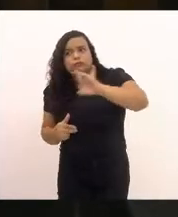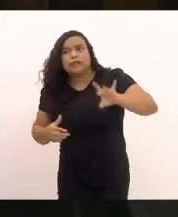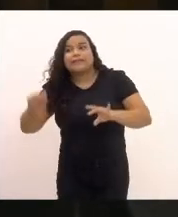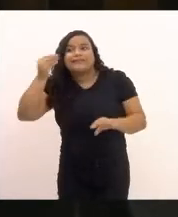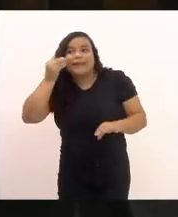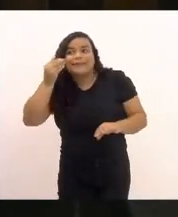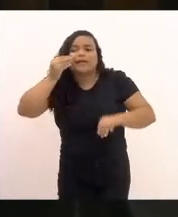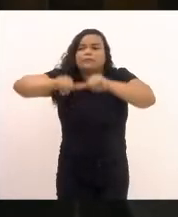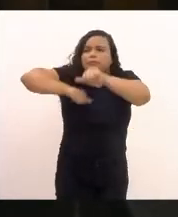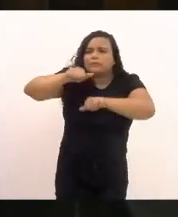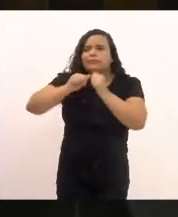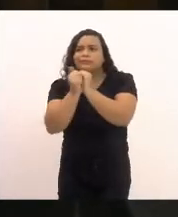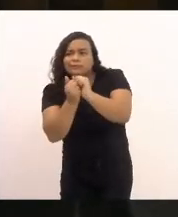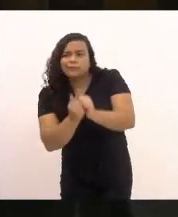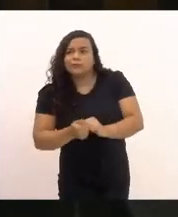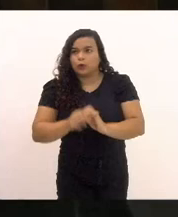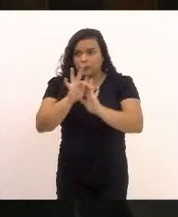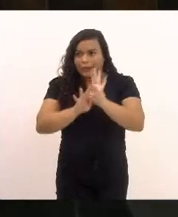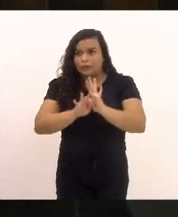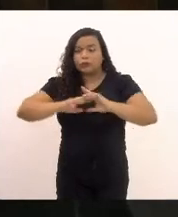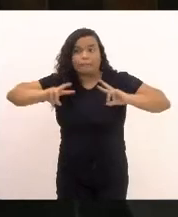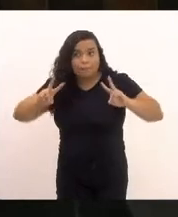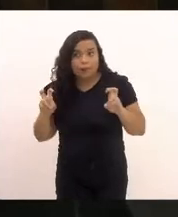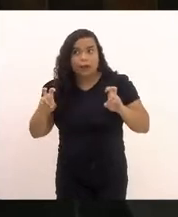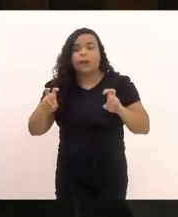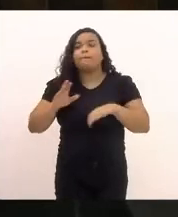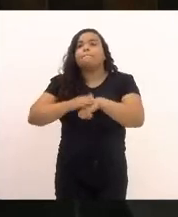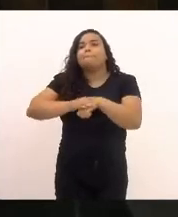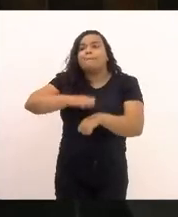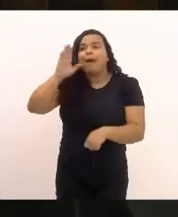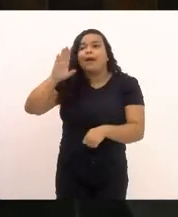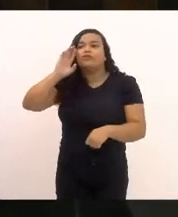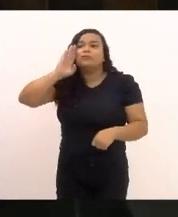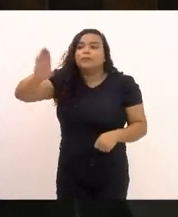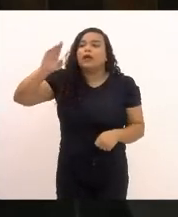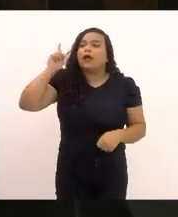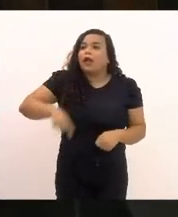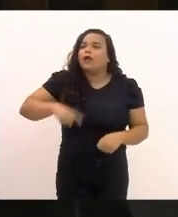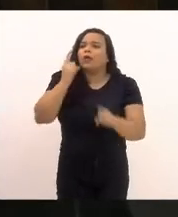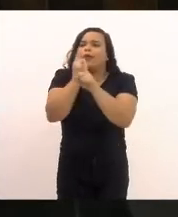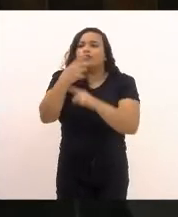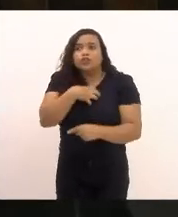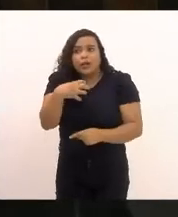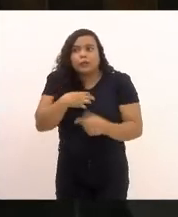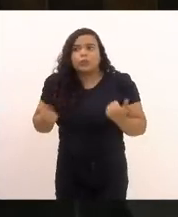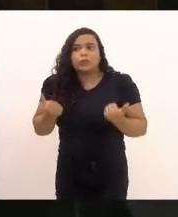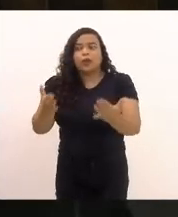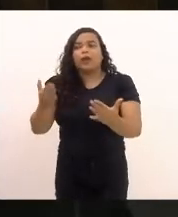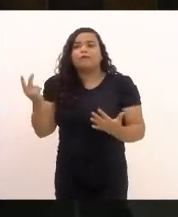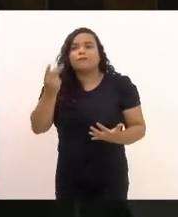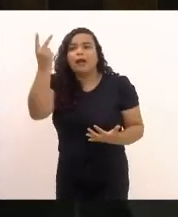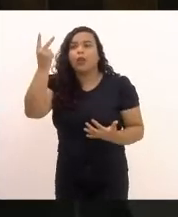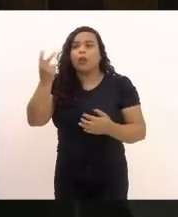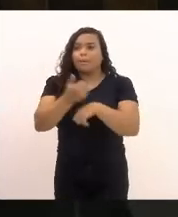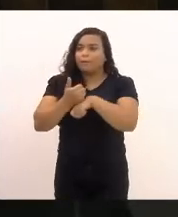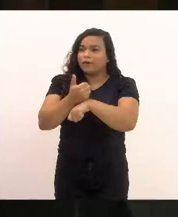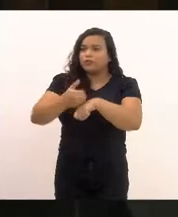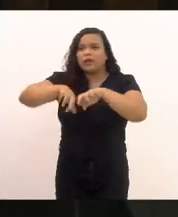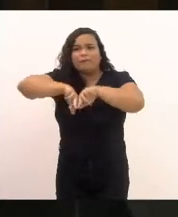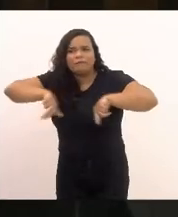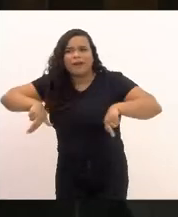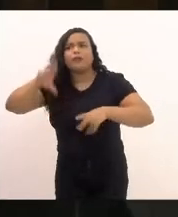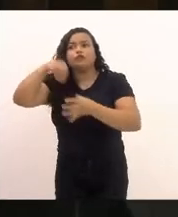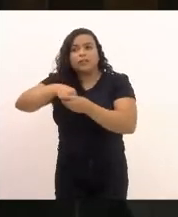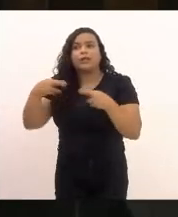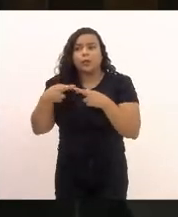texto. De qualquer maneira, a questão de fundo é encontrar formas de valorizar profissionais que estão na rede há muito tempo, há décadas, na